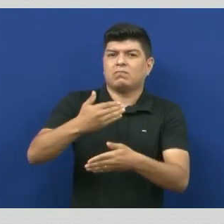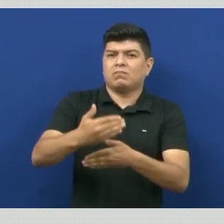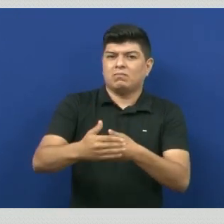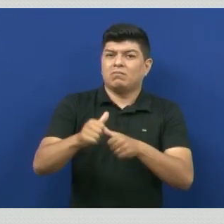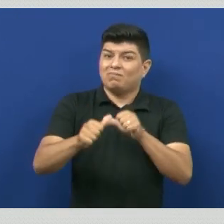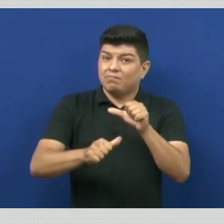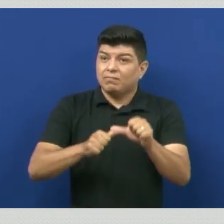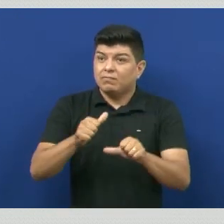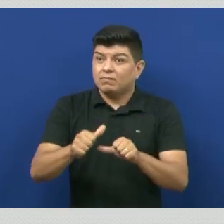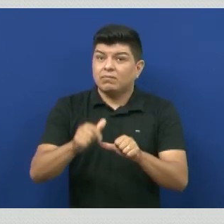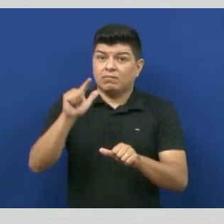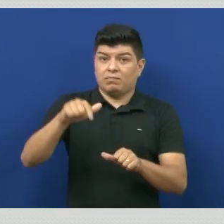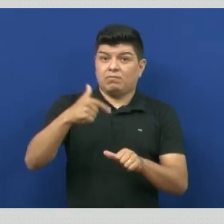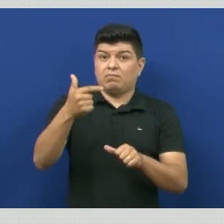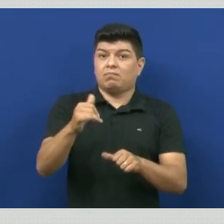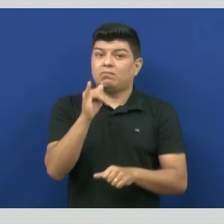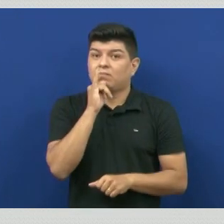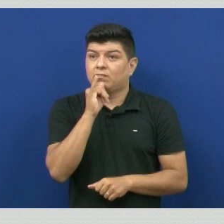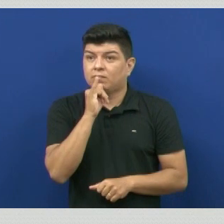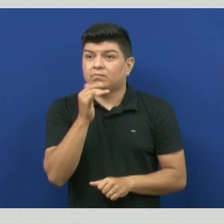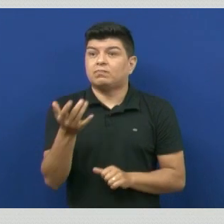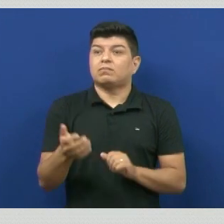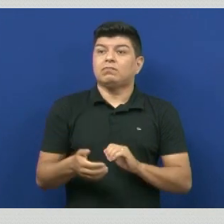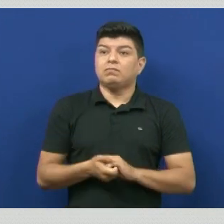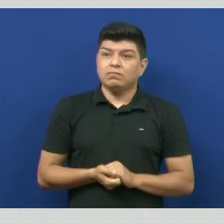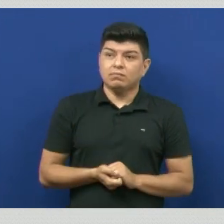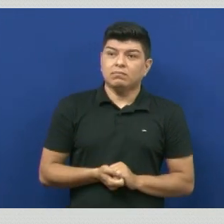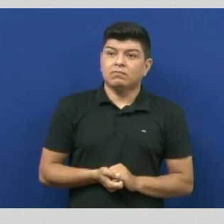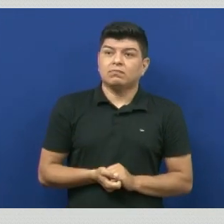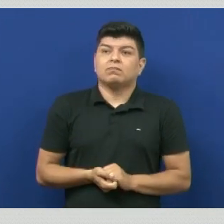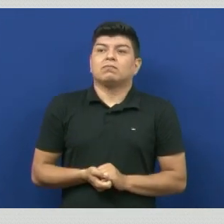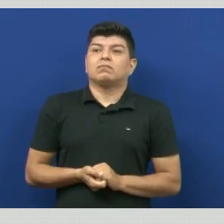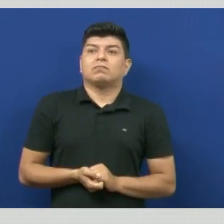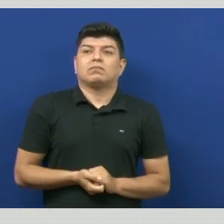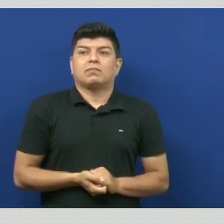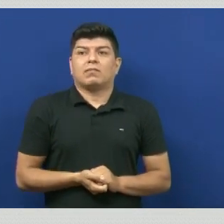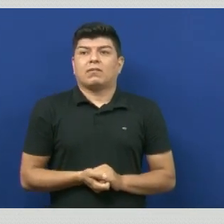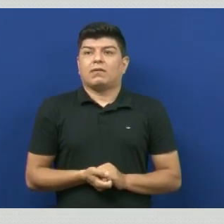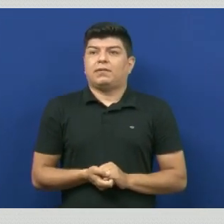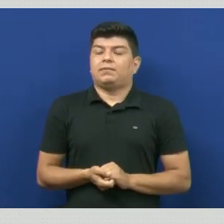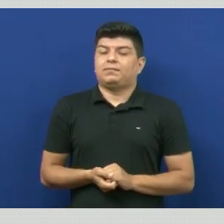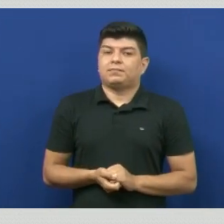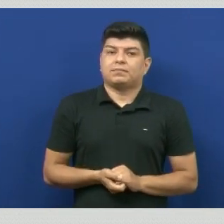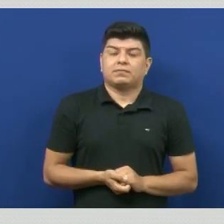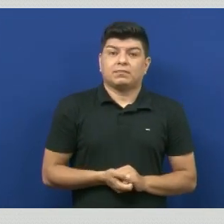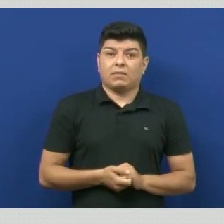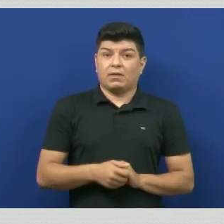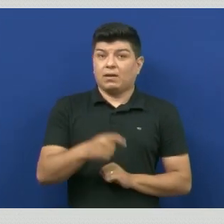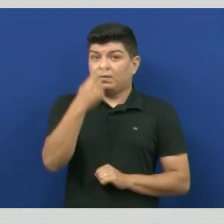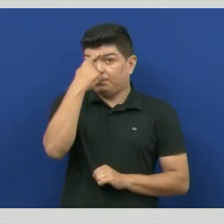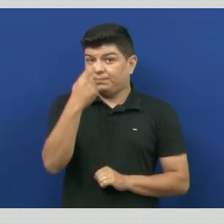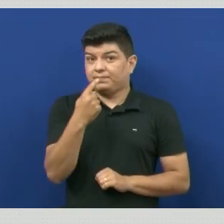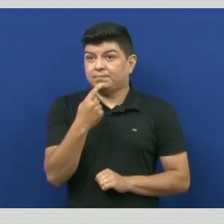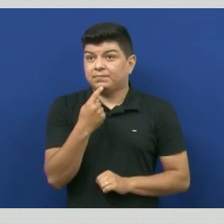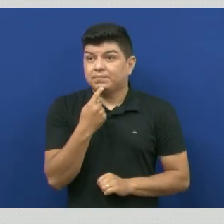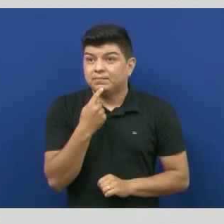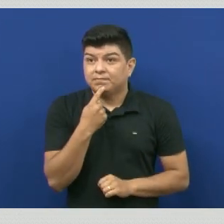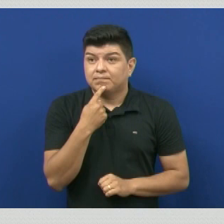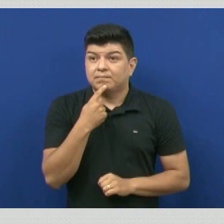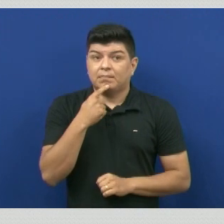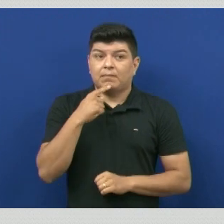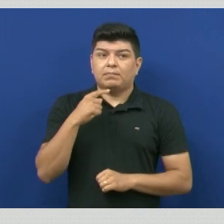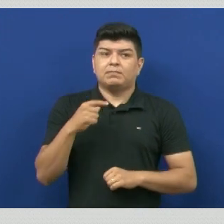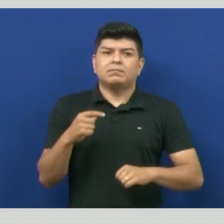estado. Vamos para o próximo exemplo, tá? Aqui eu tenho a vista da escadaria